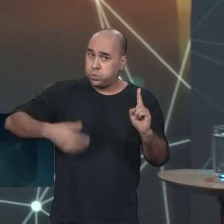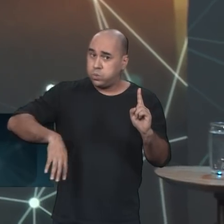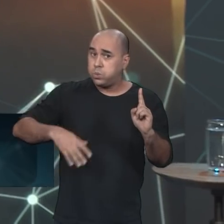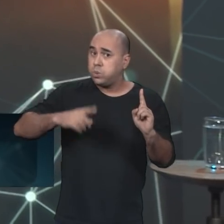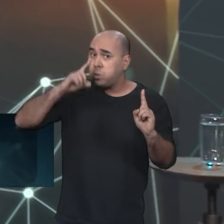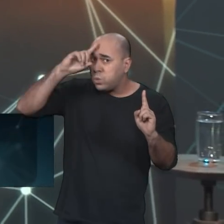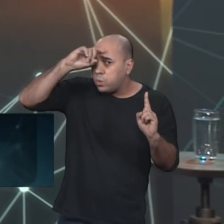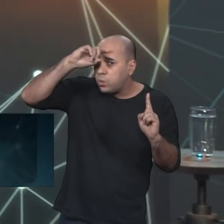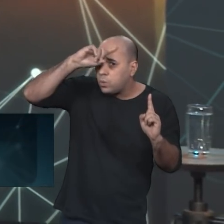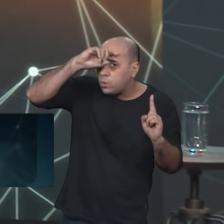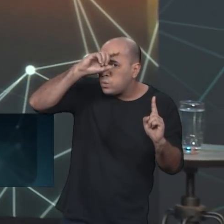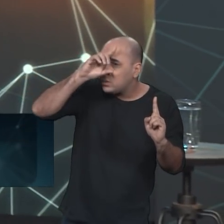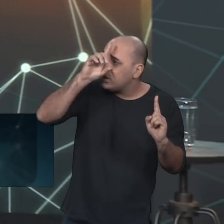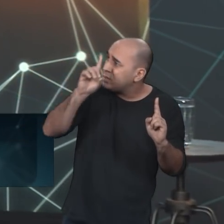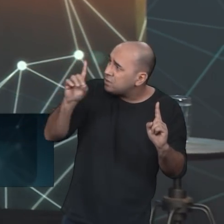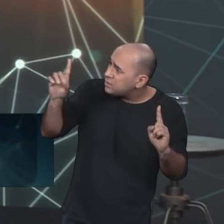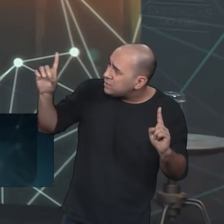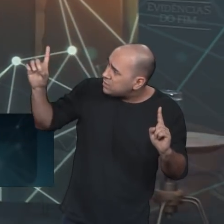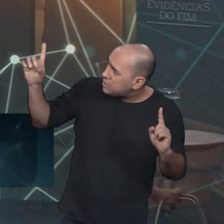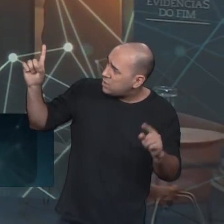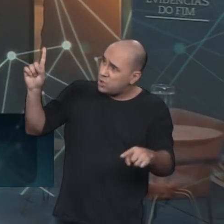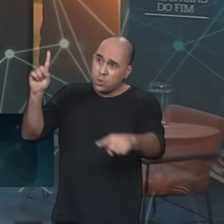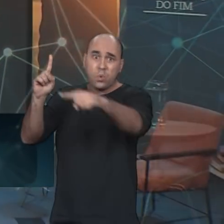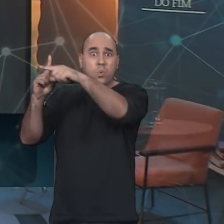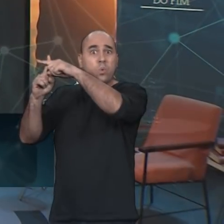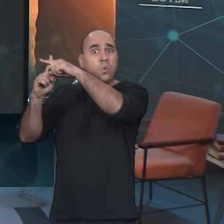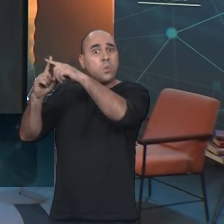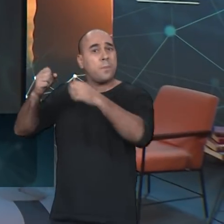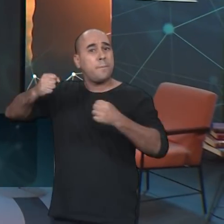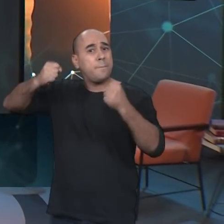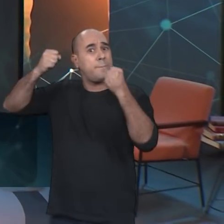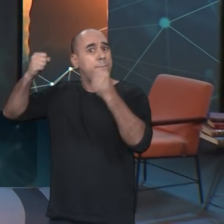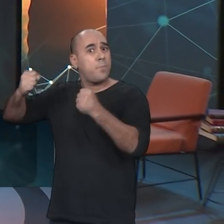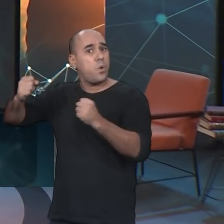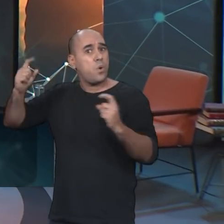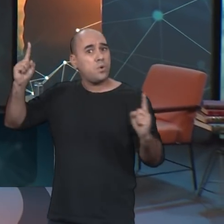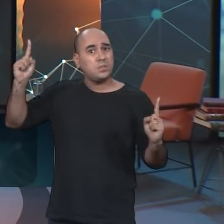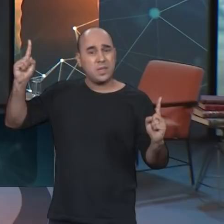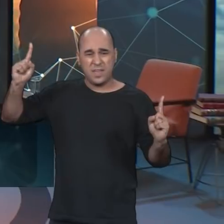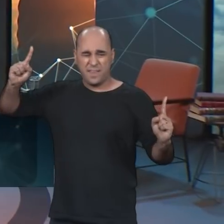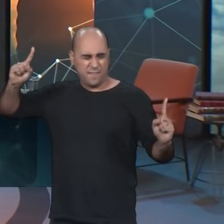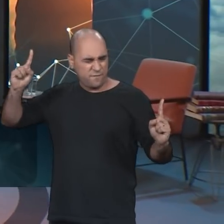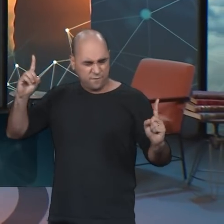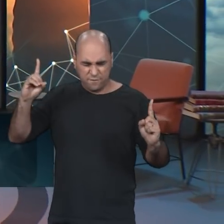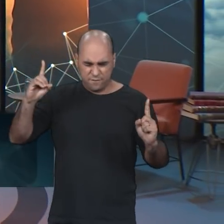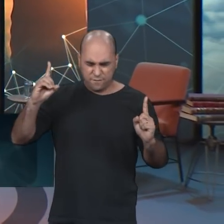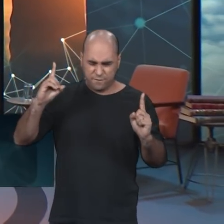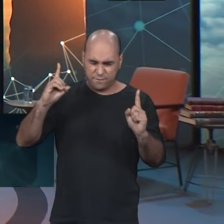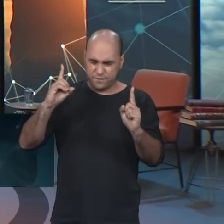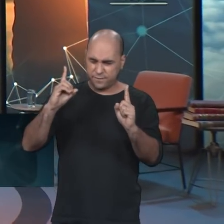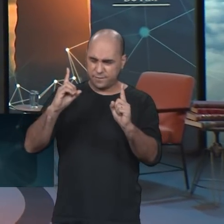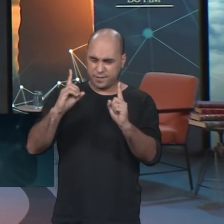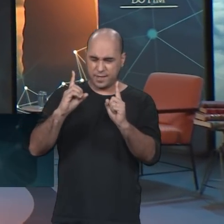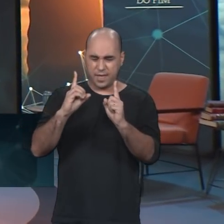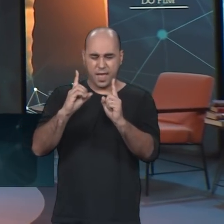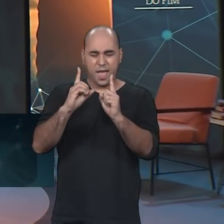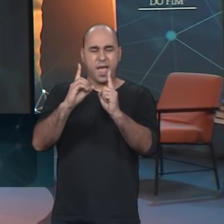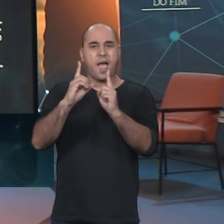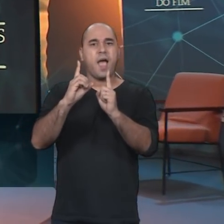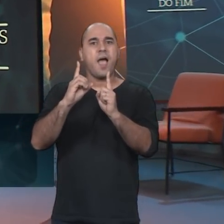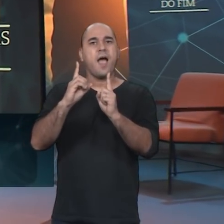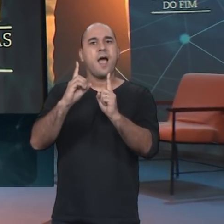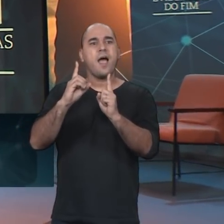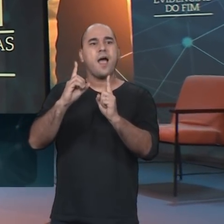sua cruz. Seu amor não tem limites, não